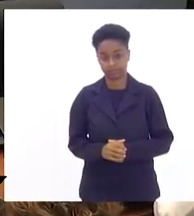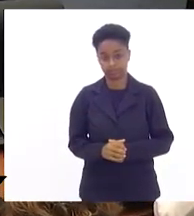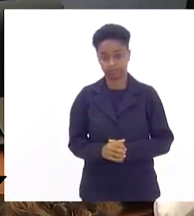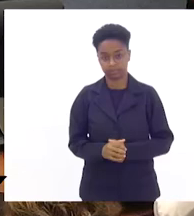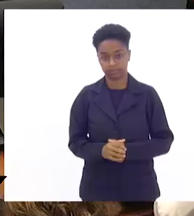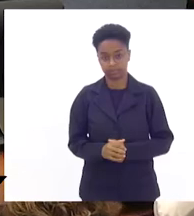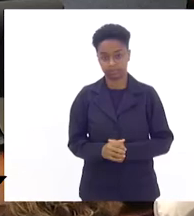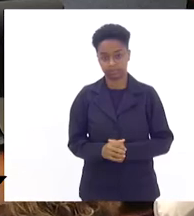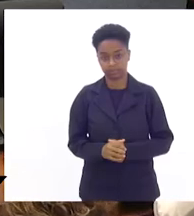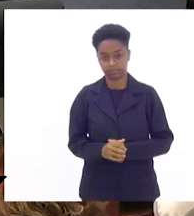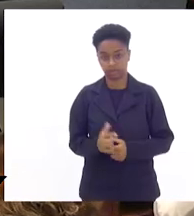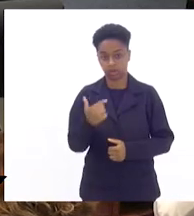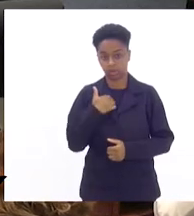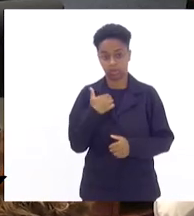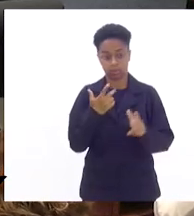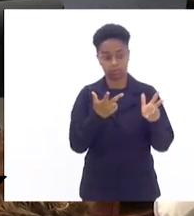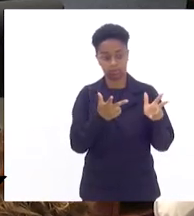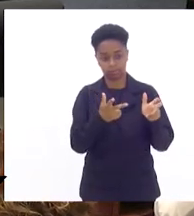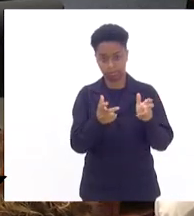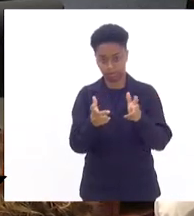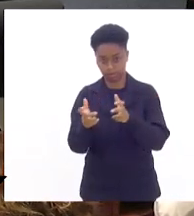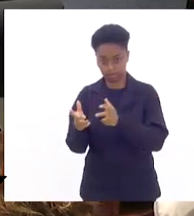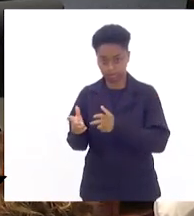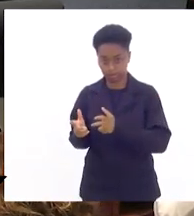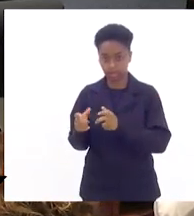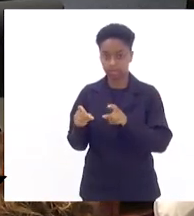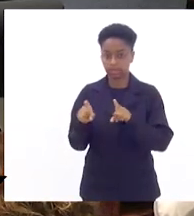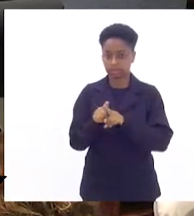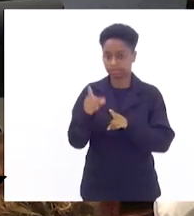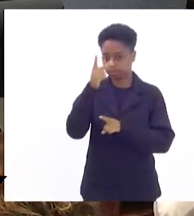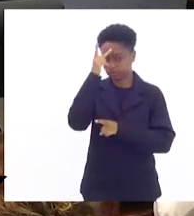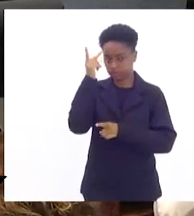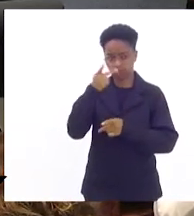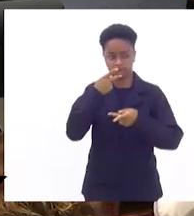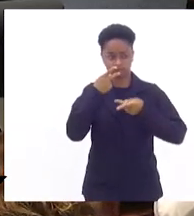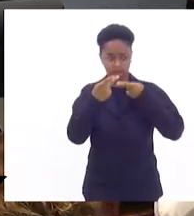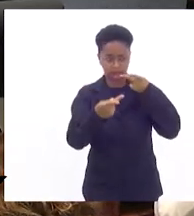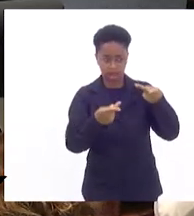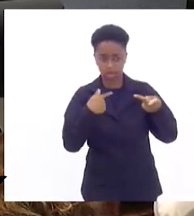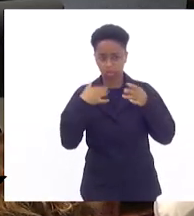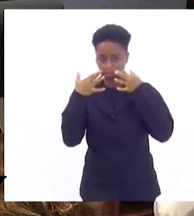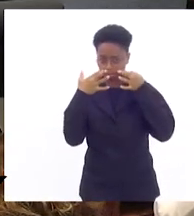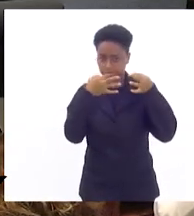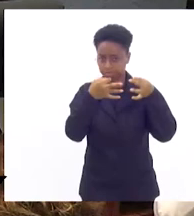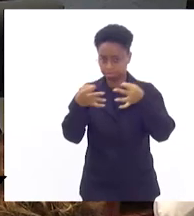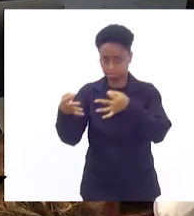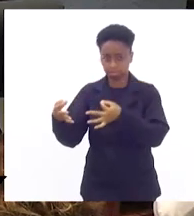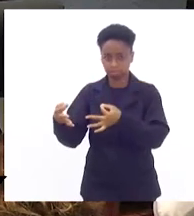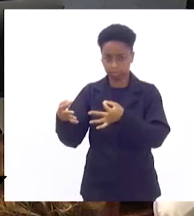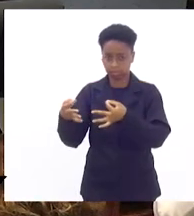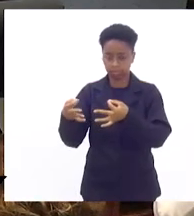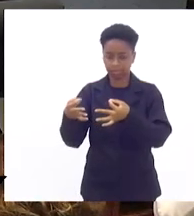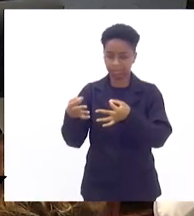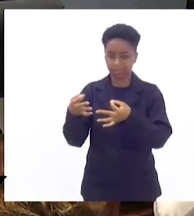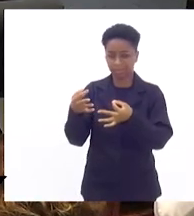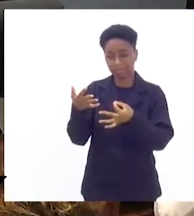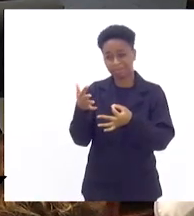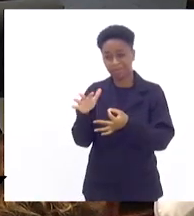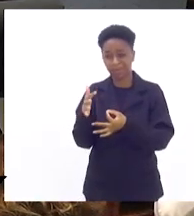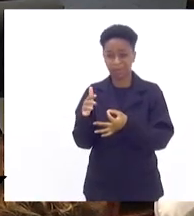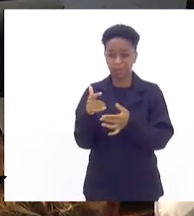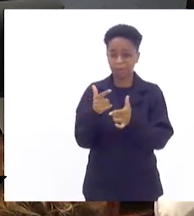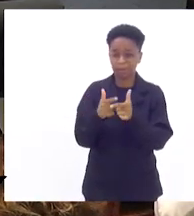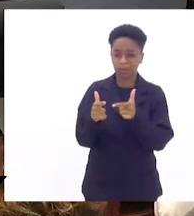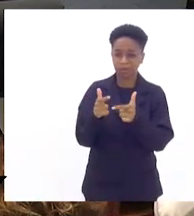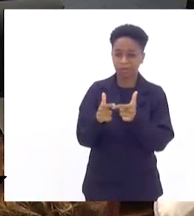eu tenho visto, ouvido todos falarem, e mais ou menos o problema é